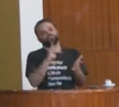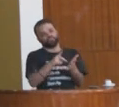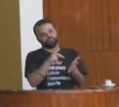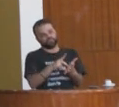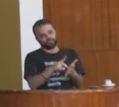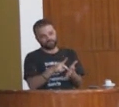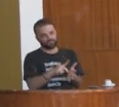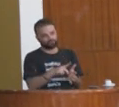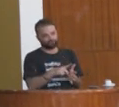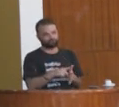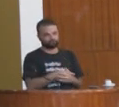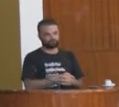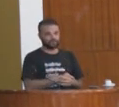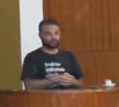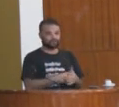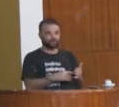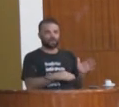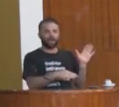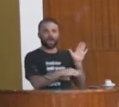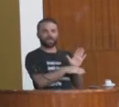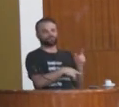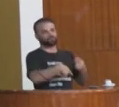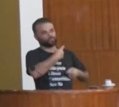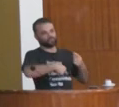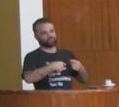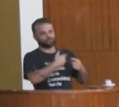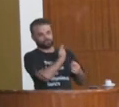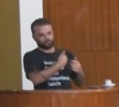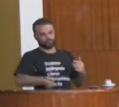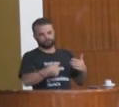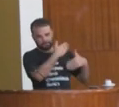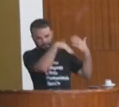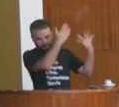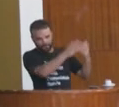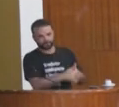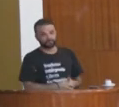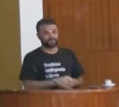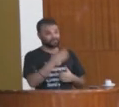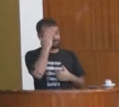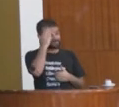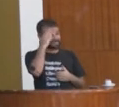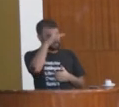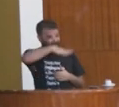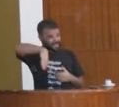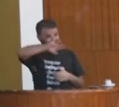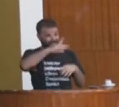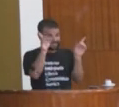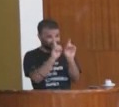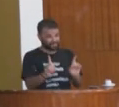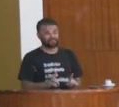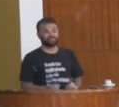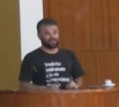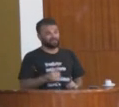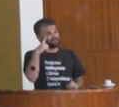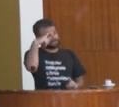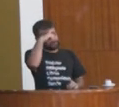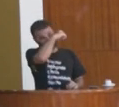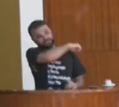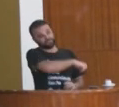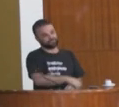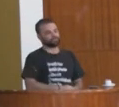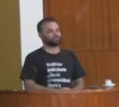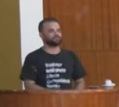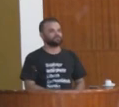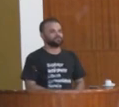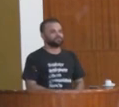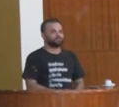públicas. A gente sabe, quando trabalha, né, num ambiente da pessoa com deficiência, o quão carente nós somos, né, e